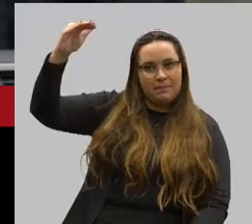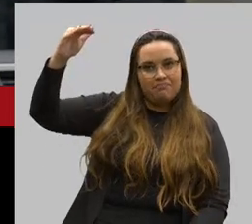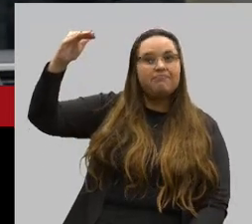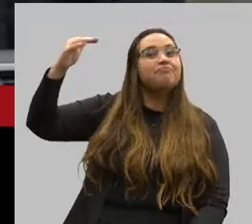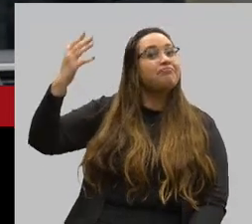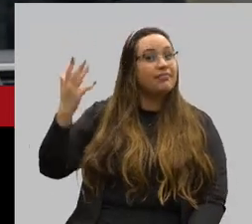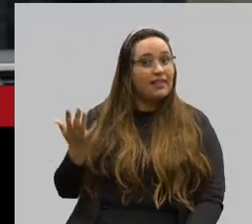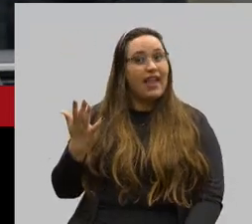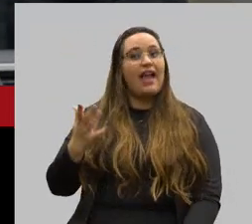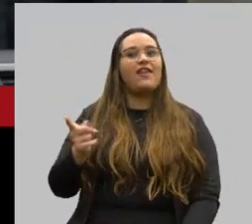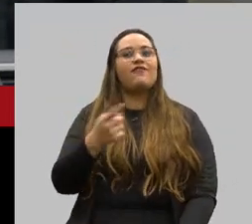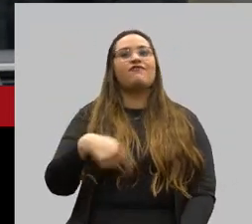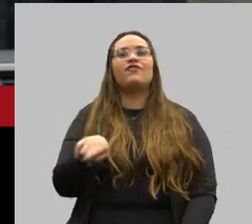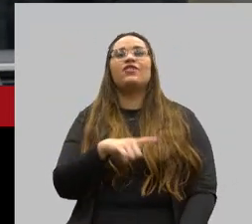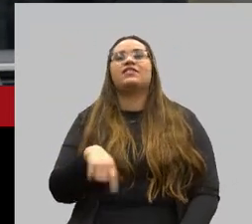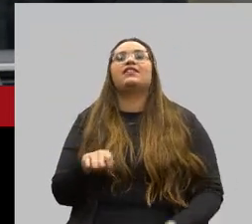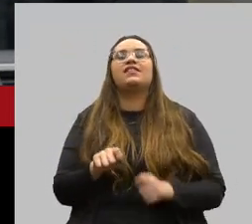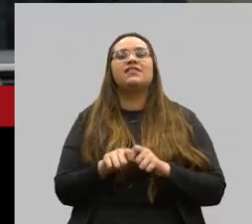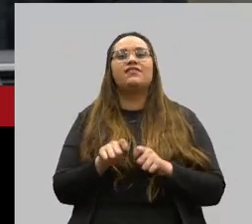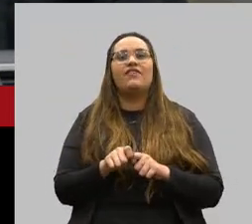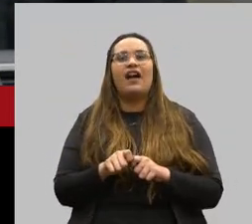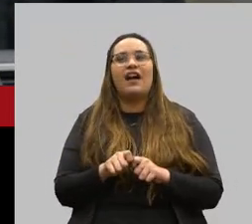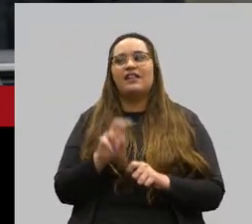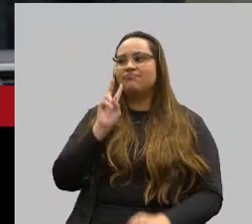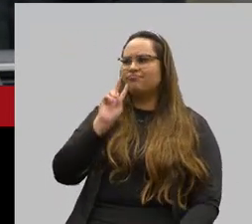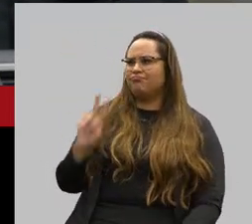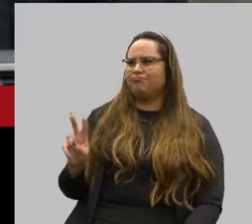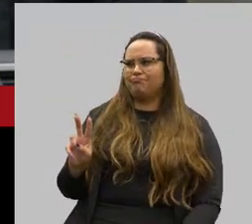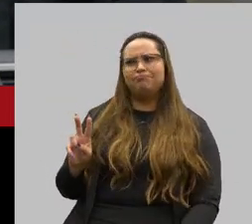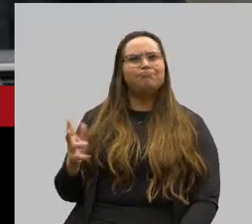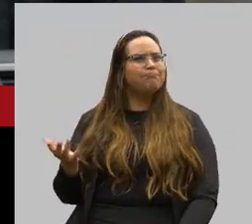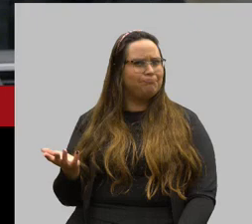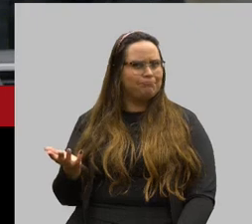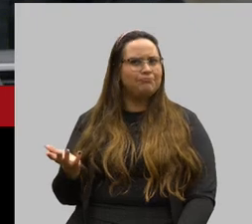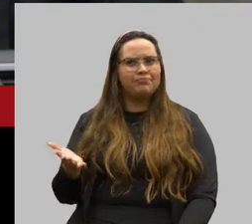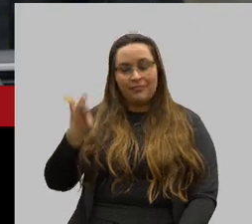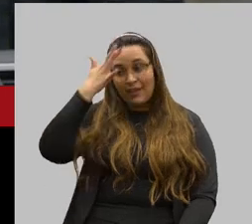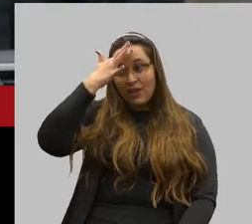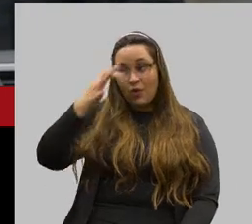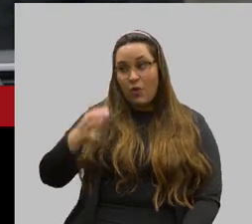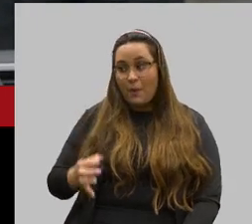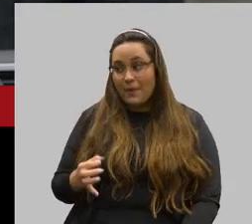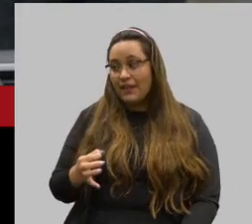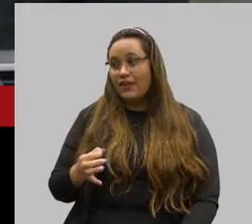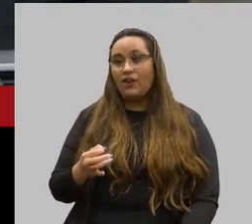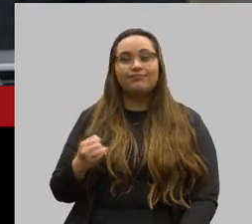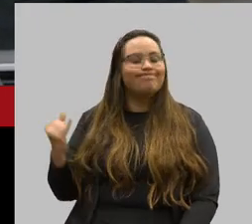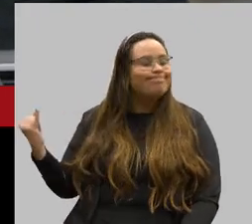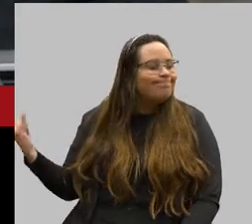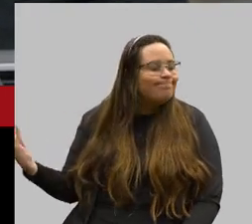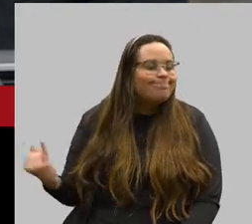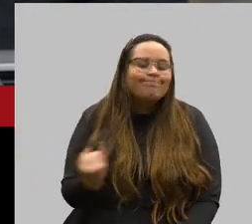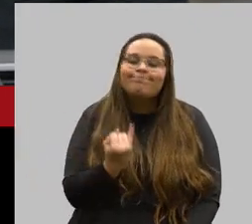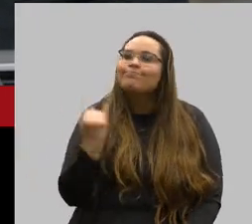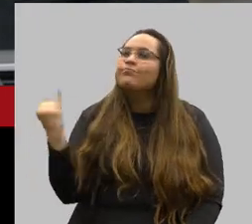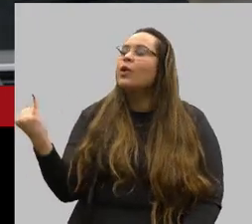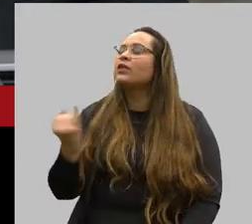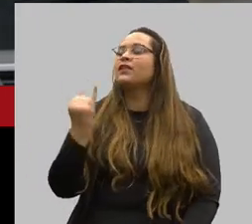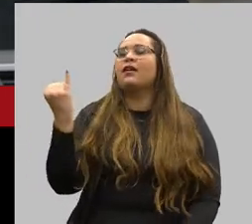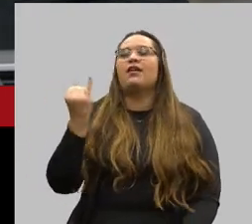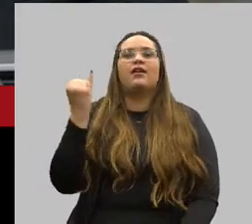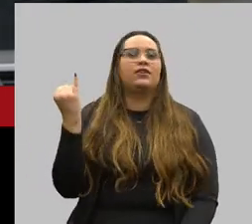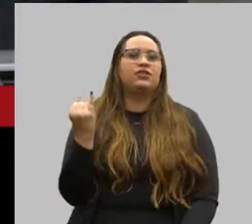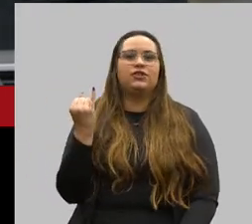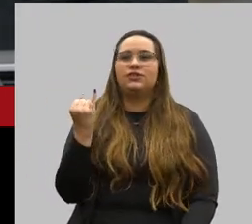façam a Interpretação para o que nós estamos trabalhando aqui eu acho que compreender o diagnóstico ele é importante por que que a gente não pode